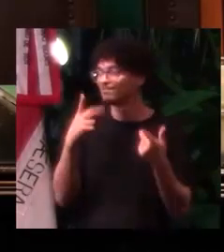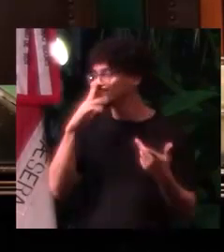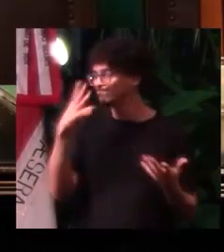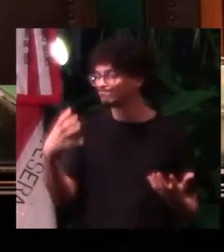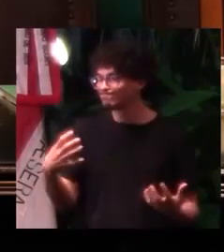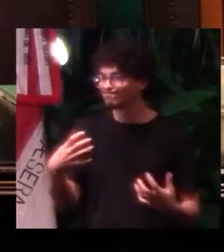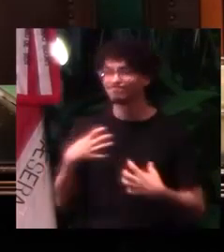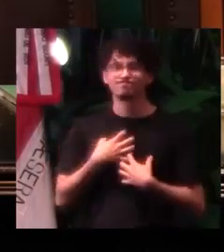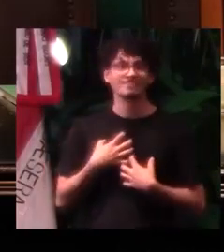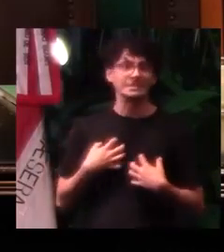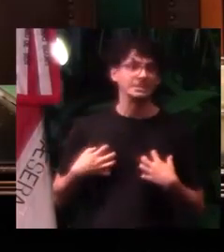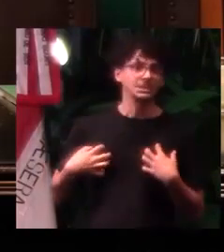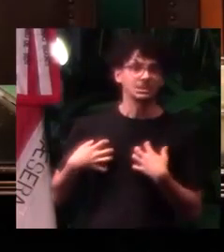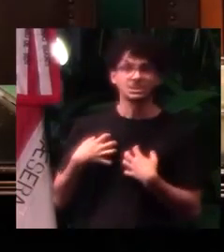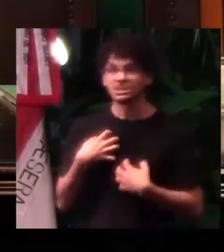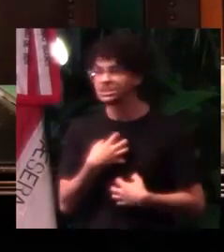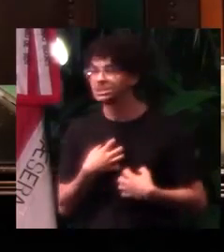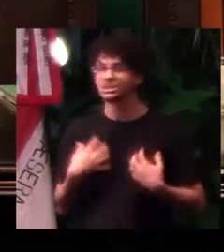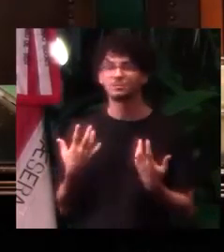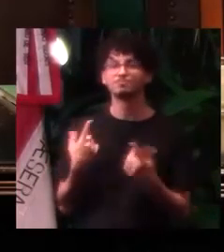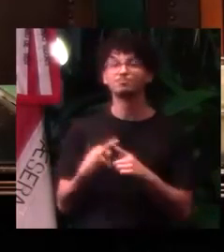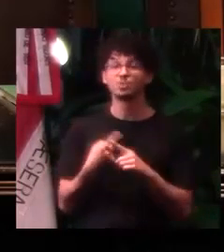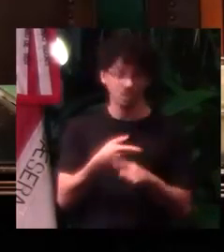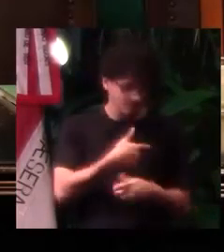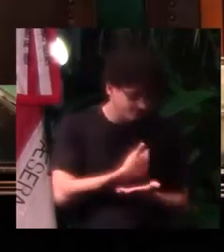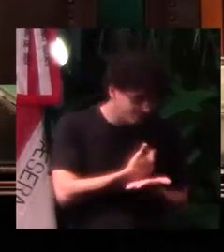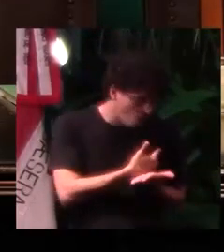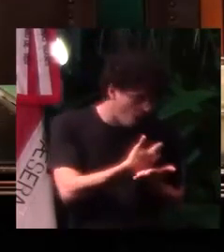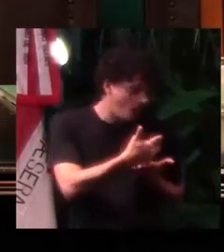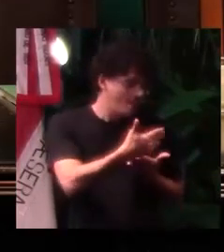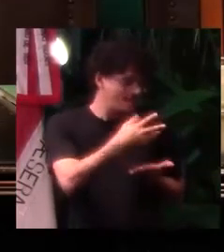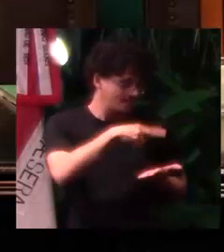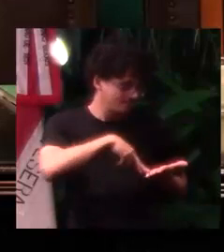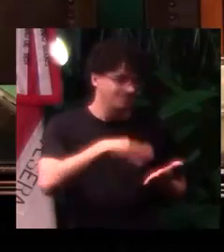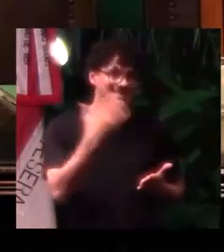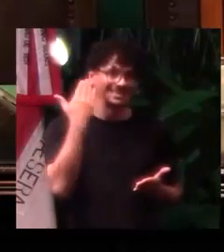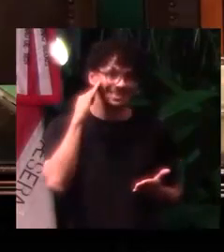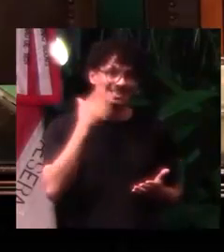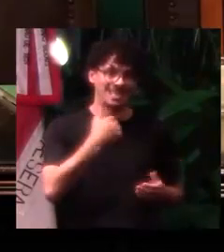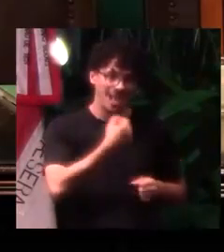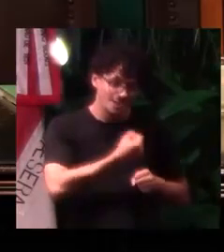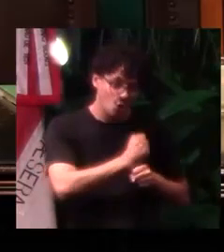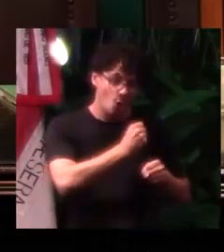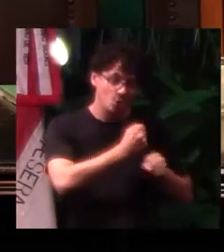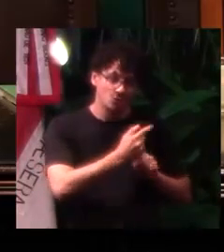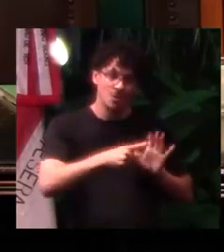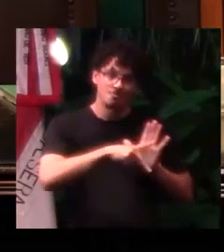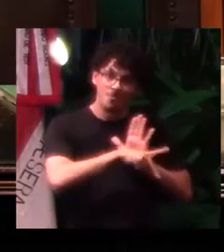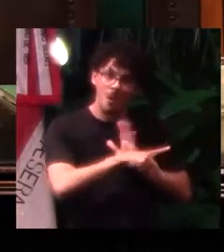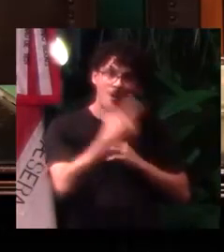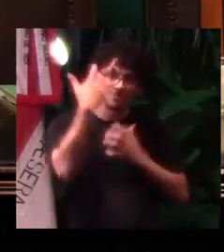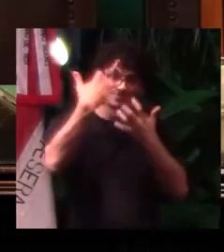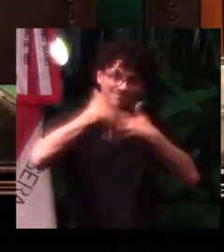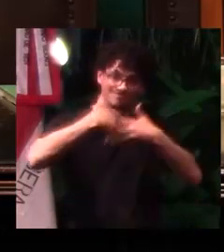frustrado, né? Porque a gente tinha construído um personagem que é outro, que é diferente.